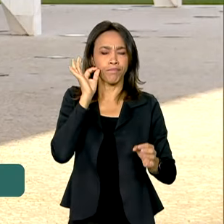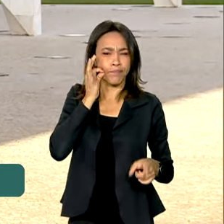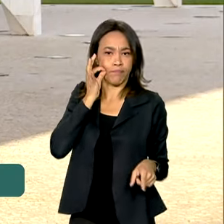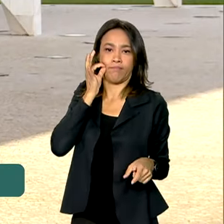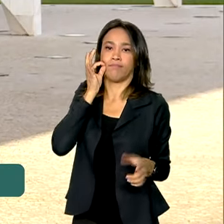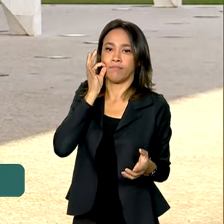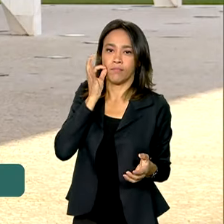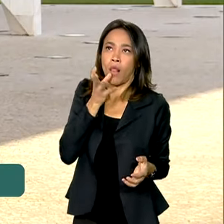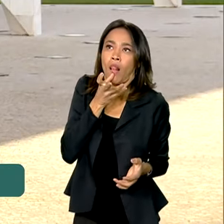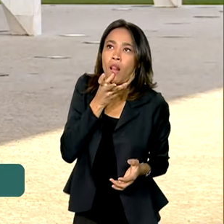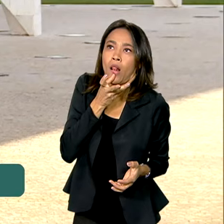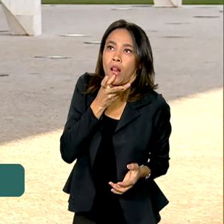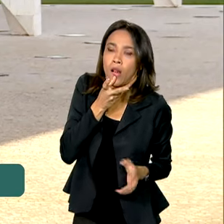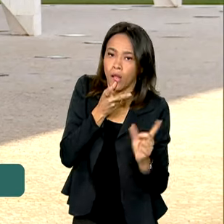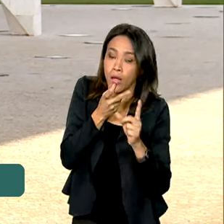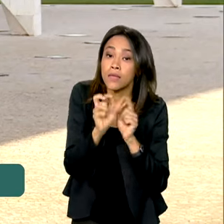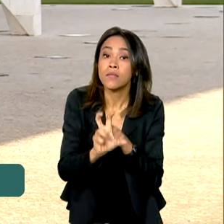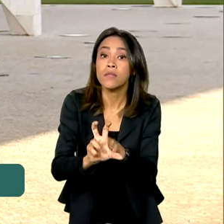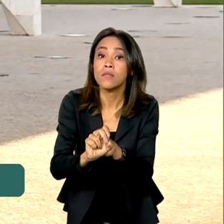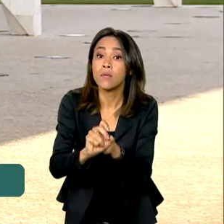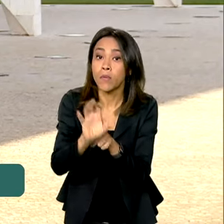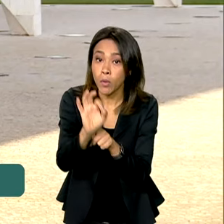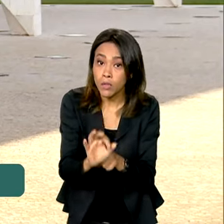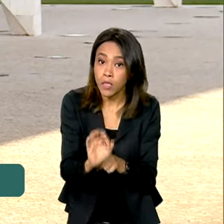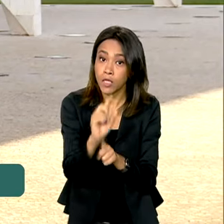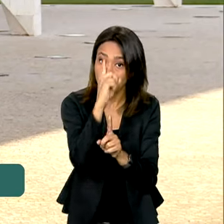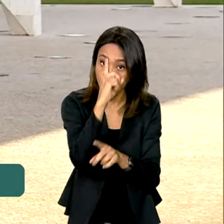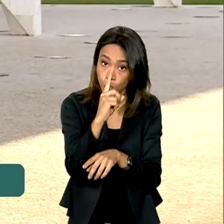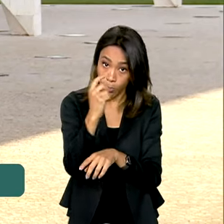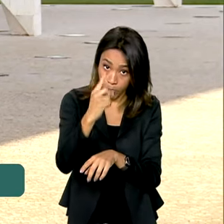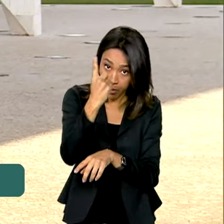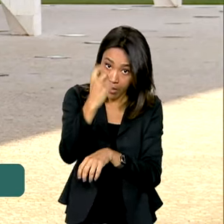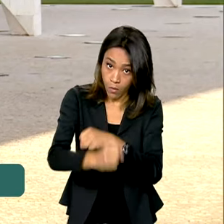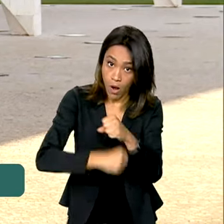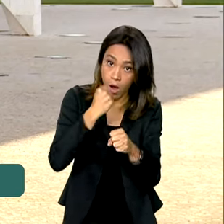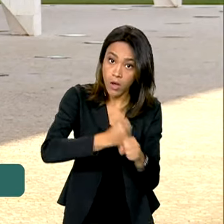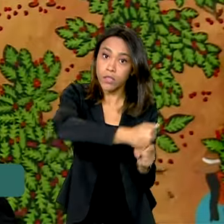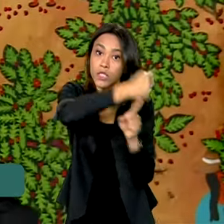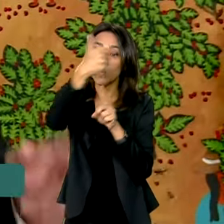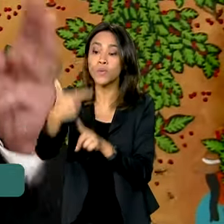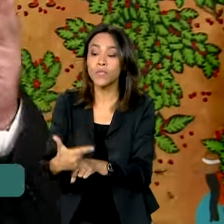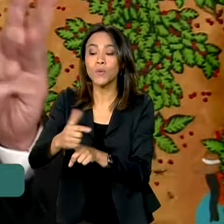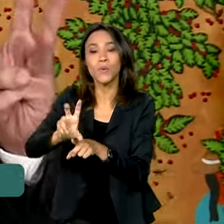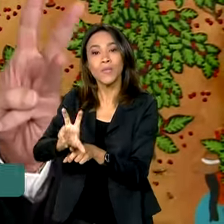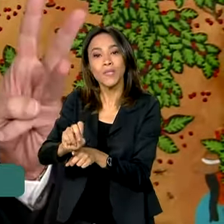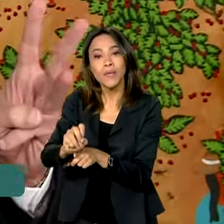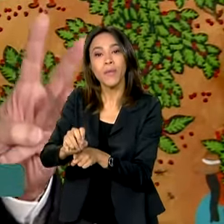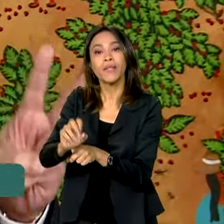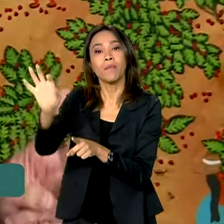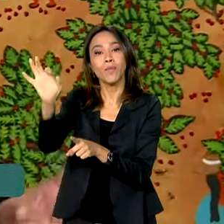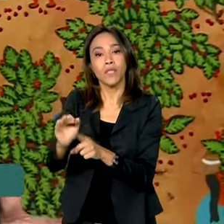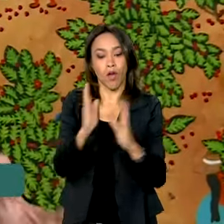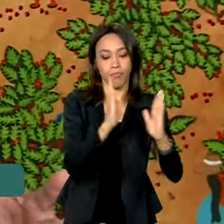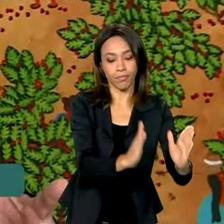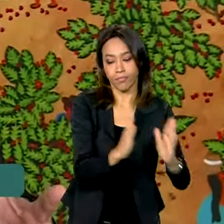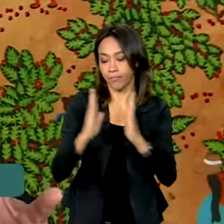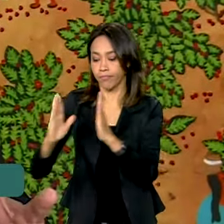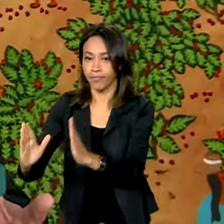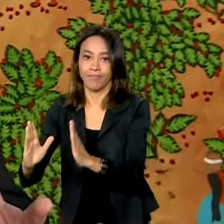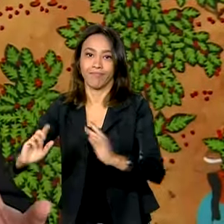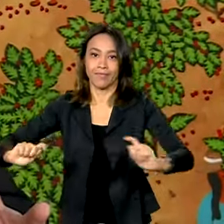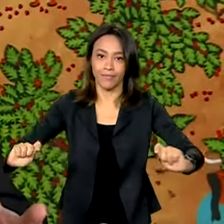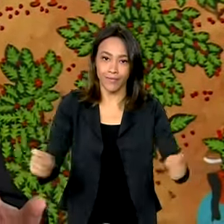rápida, 50% no primeiro ano e 50% no segundo. São três desafios que estão